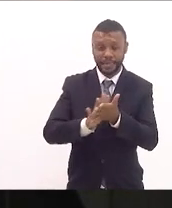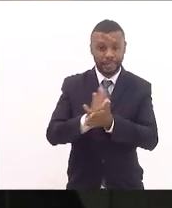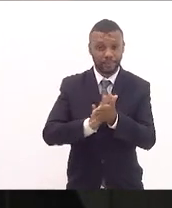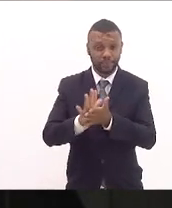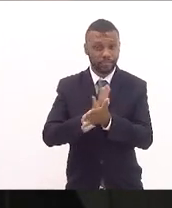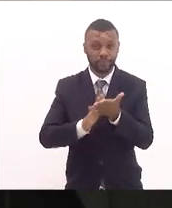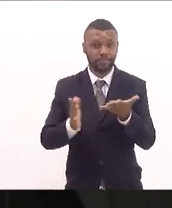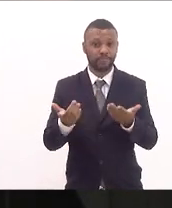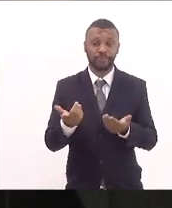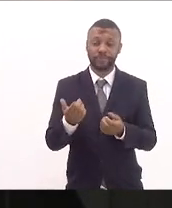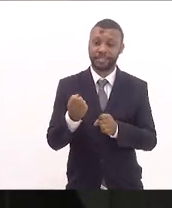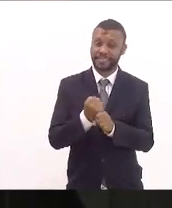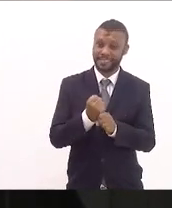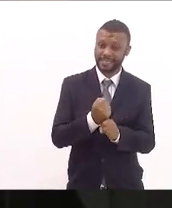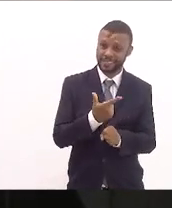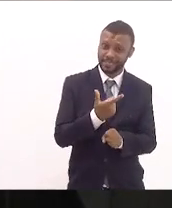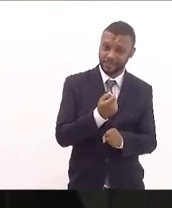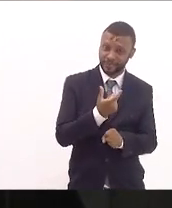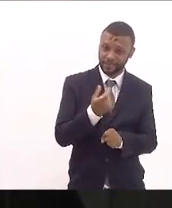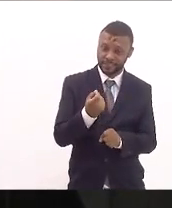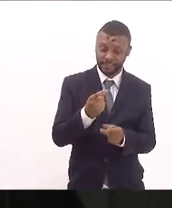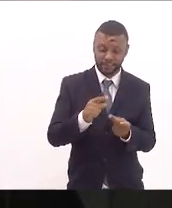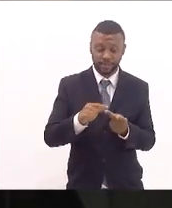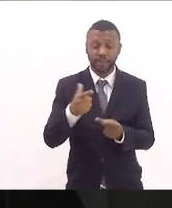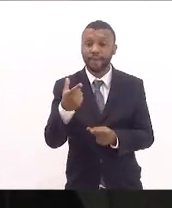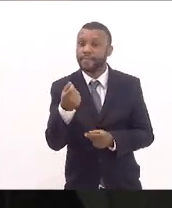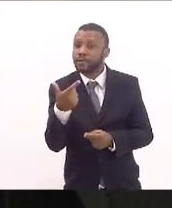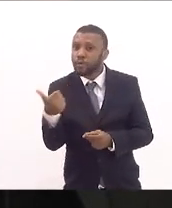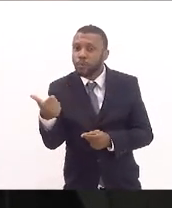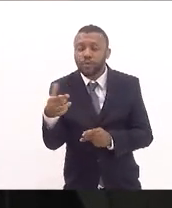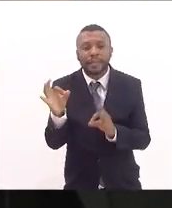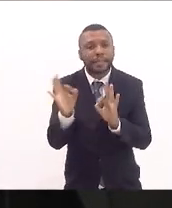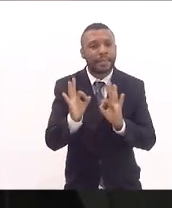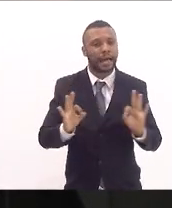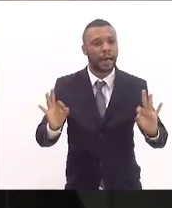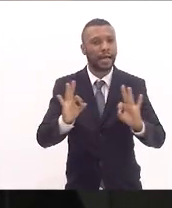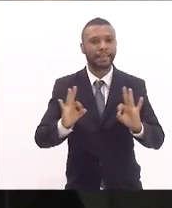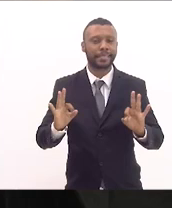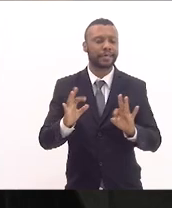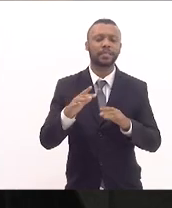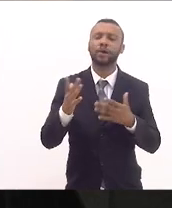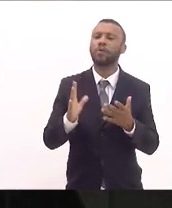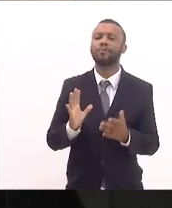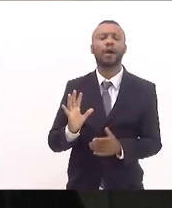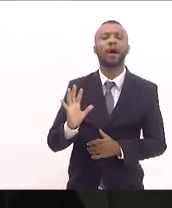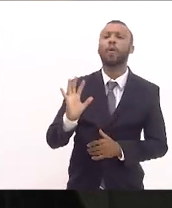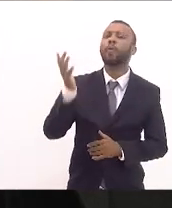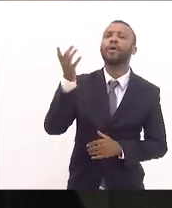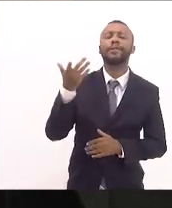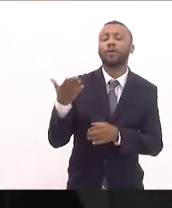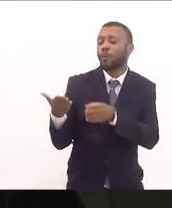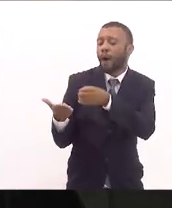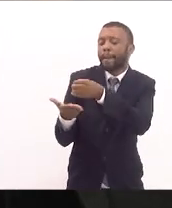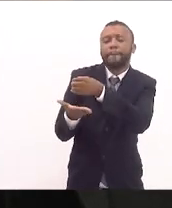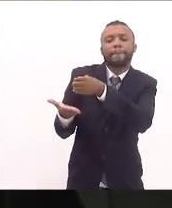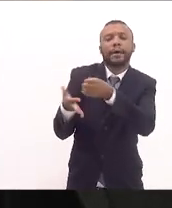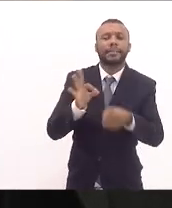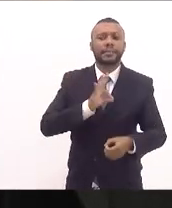e nem 20 nem 21 então o que que aconteceu com piso